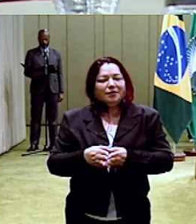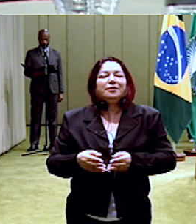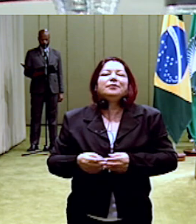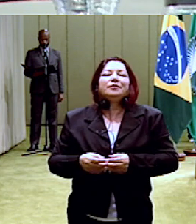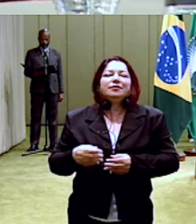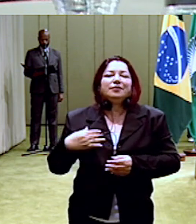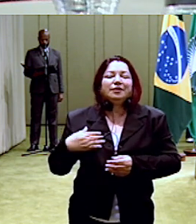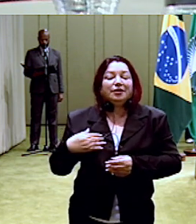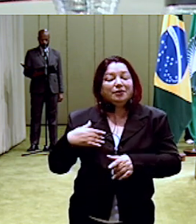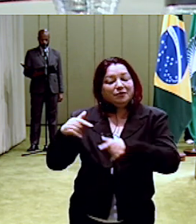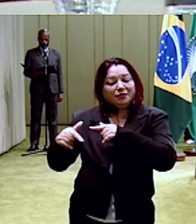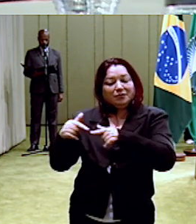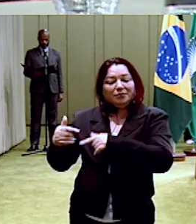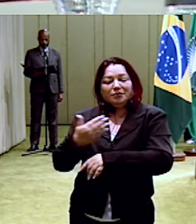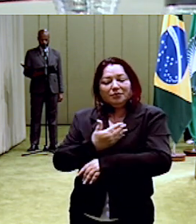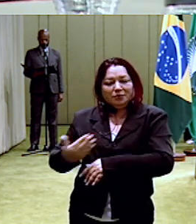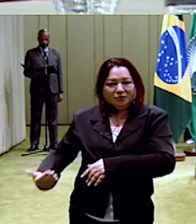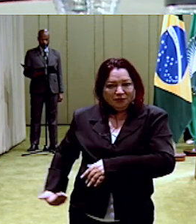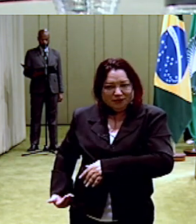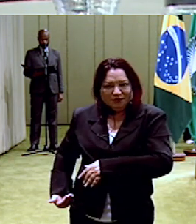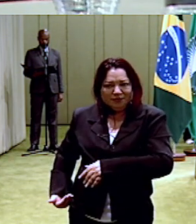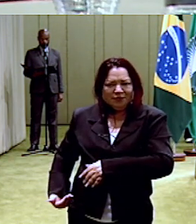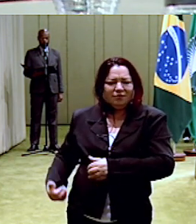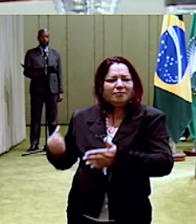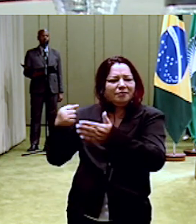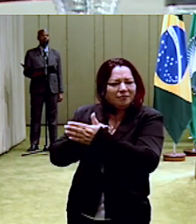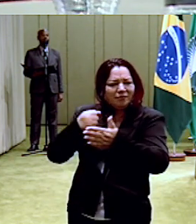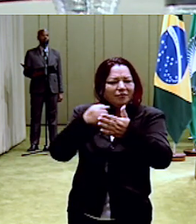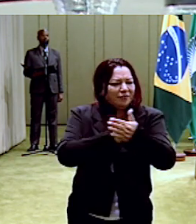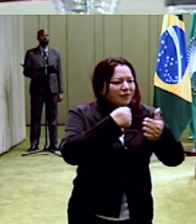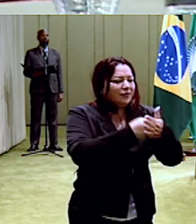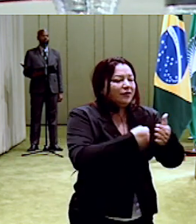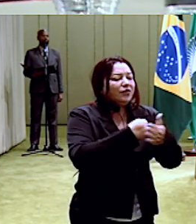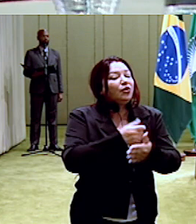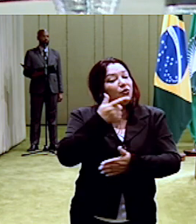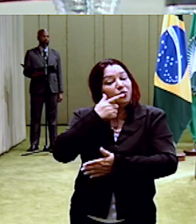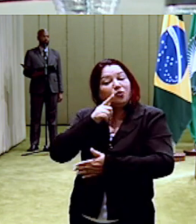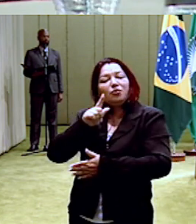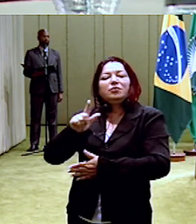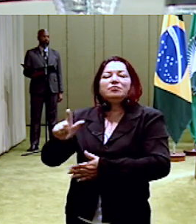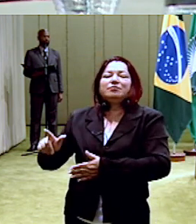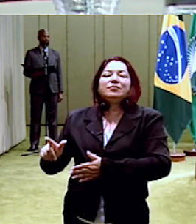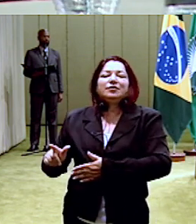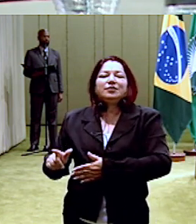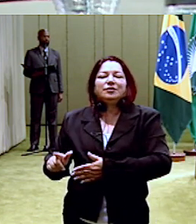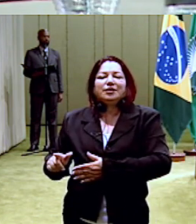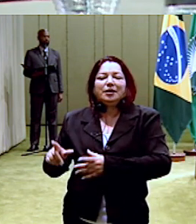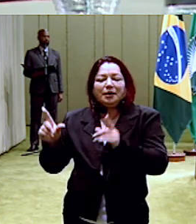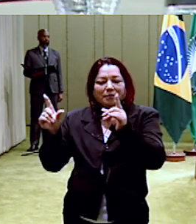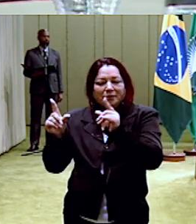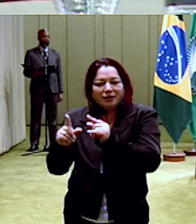defensora pública federal de carreira. Acompanhei a luta de toda a comunidade ali do complexo da